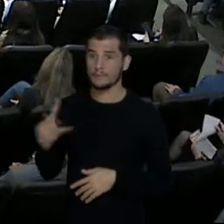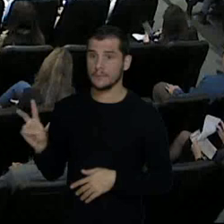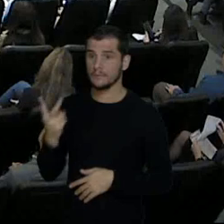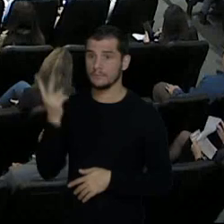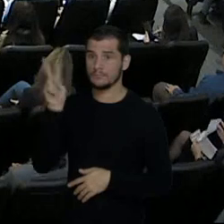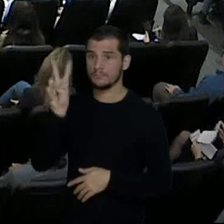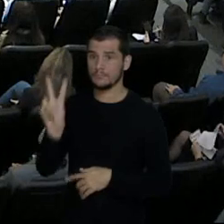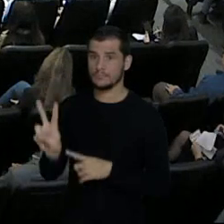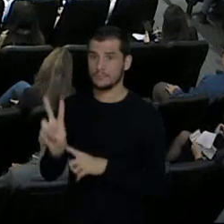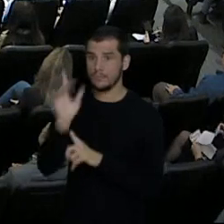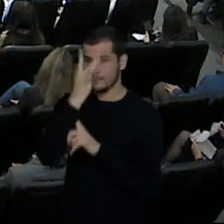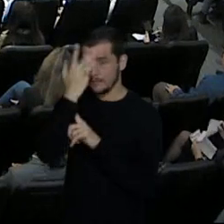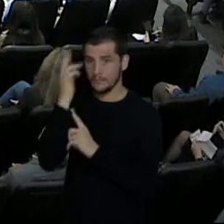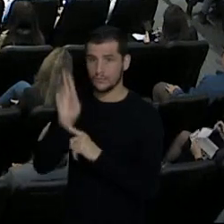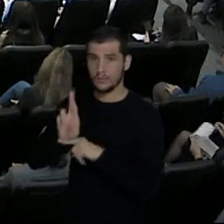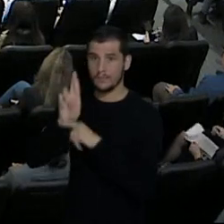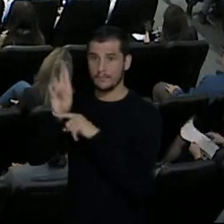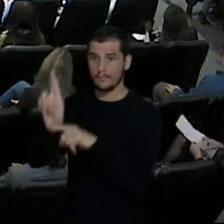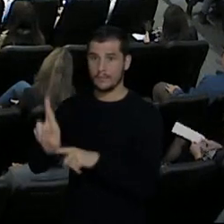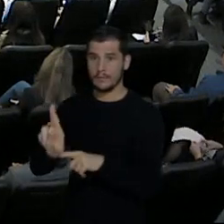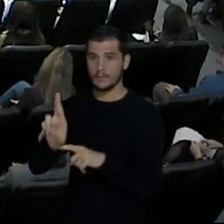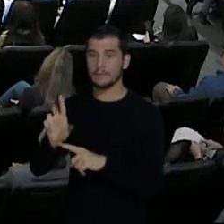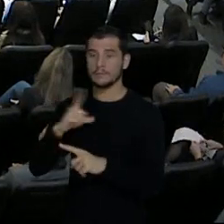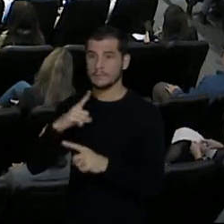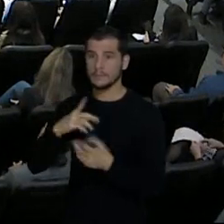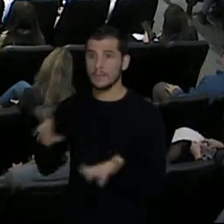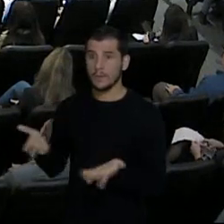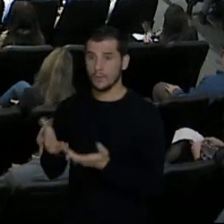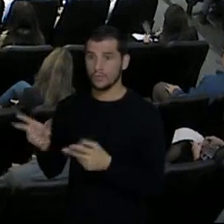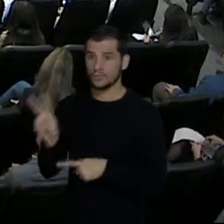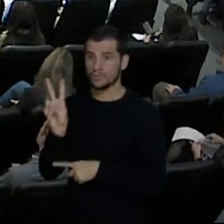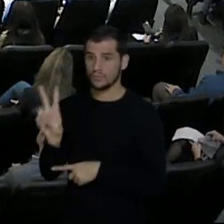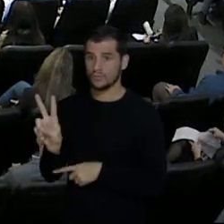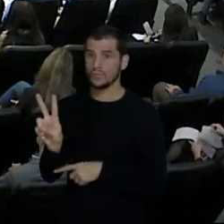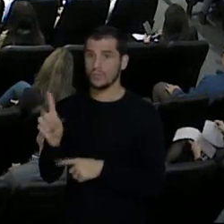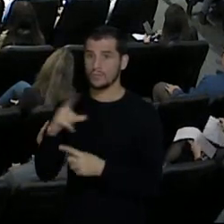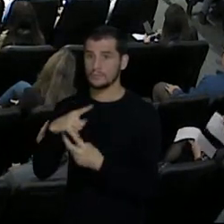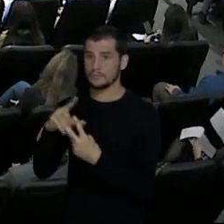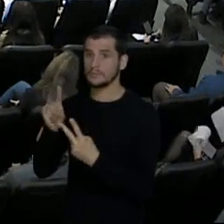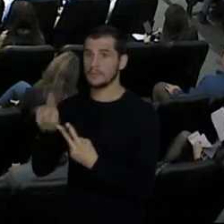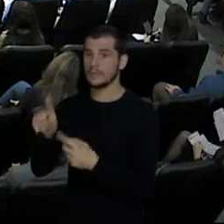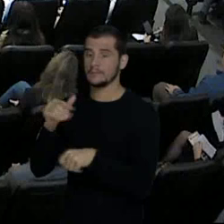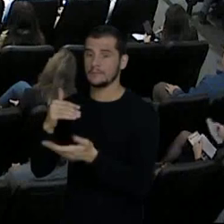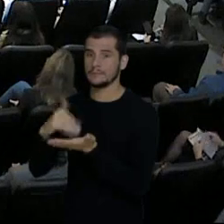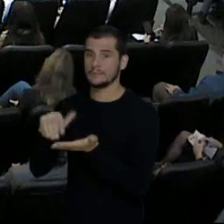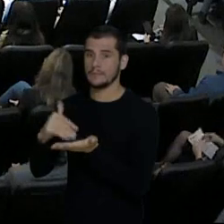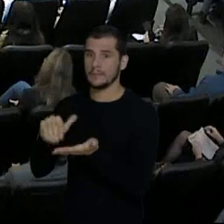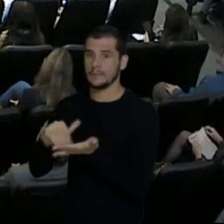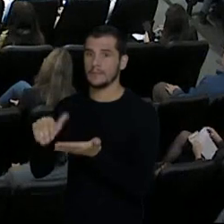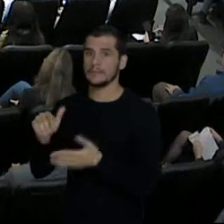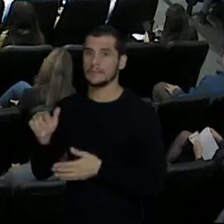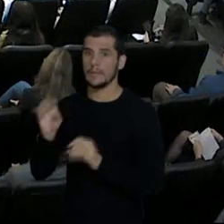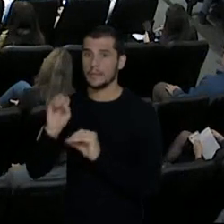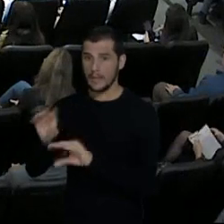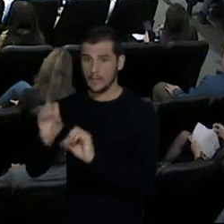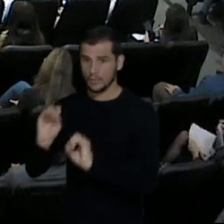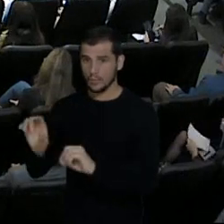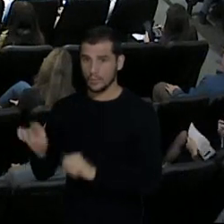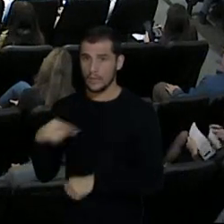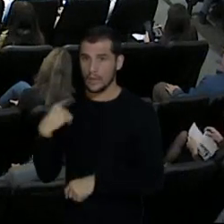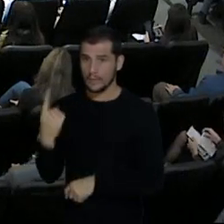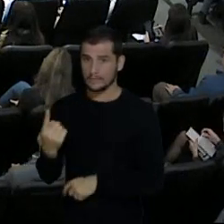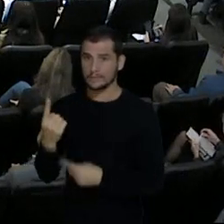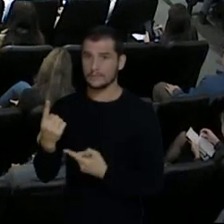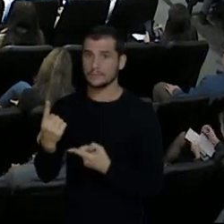Educação e da Secretaria da Saúde porque essa temática não é educação especial